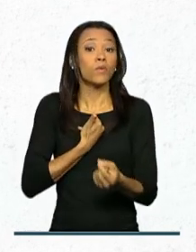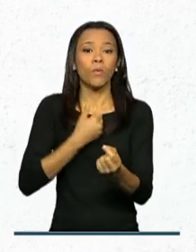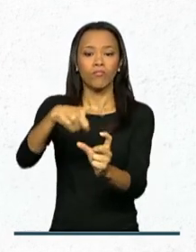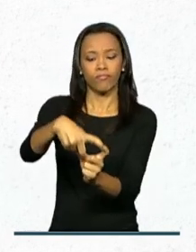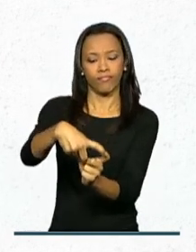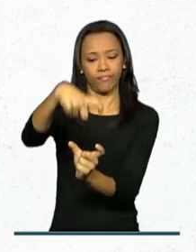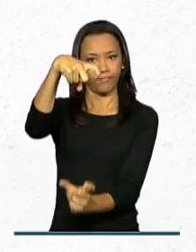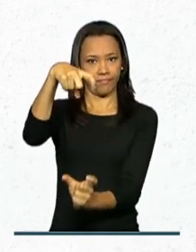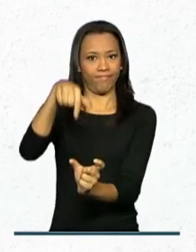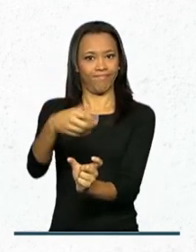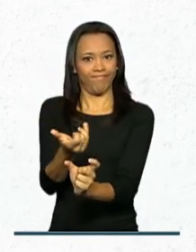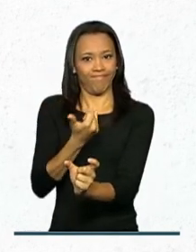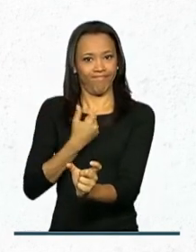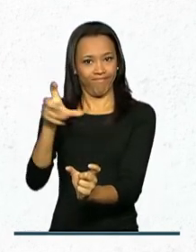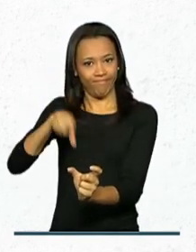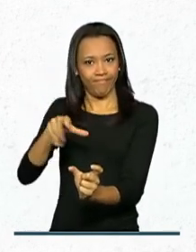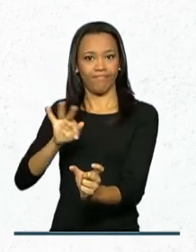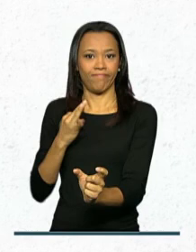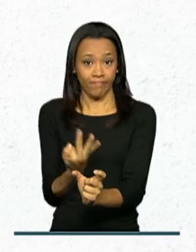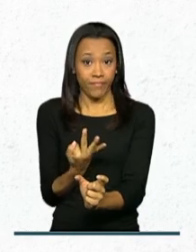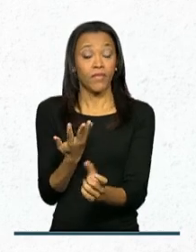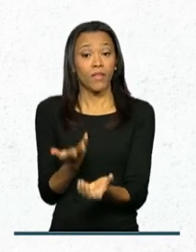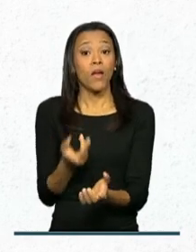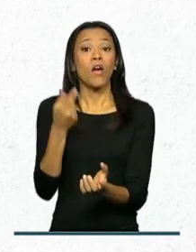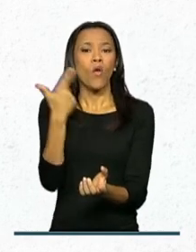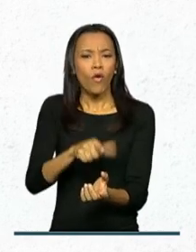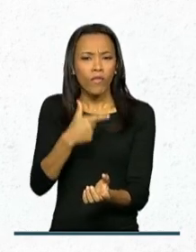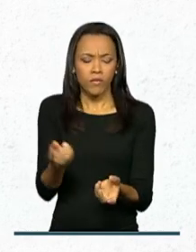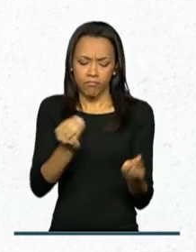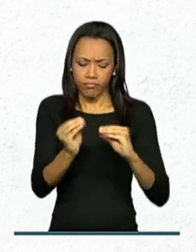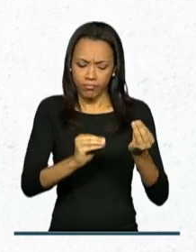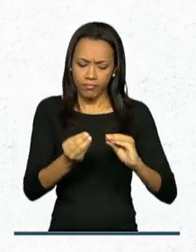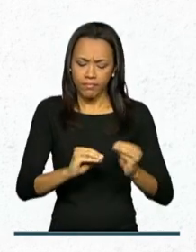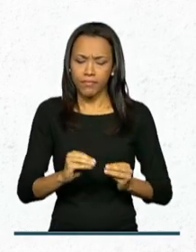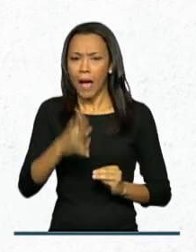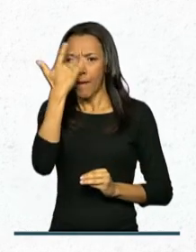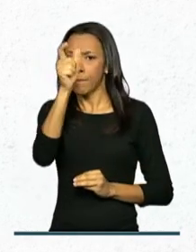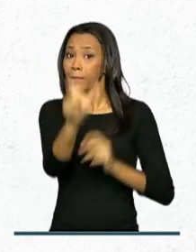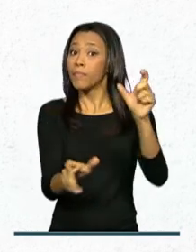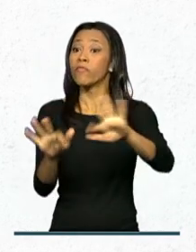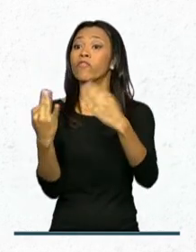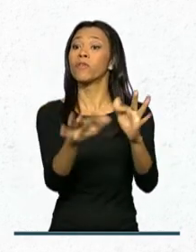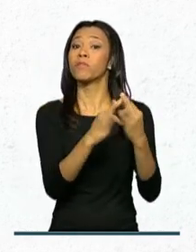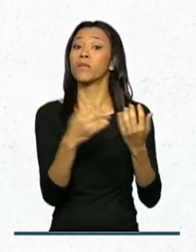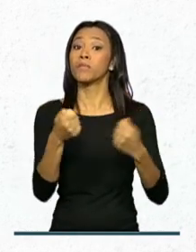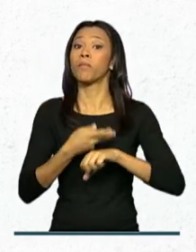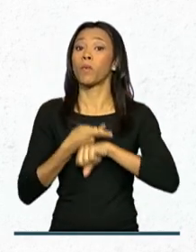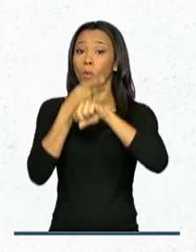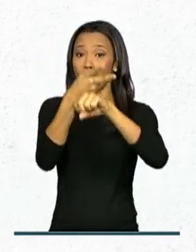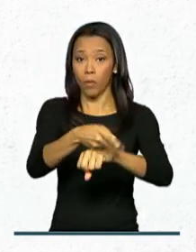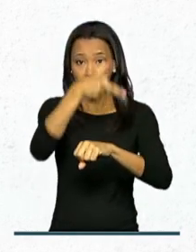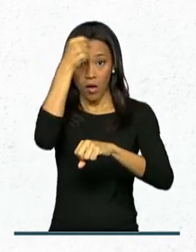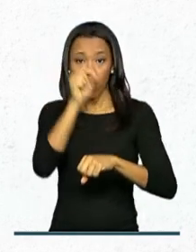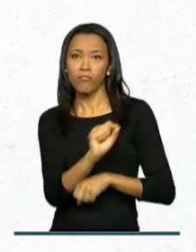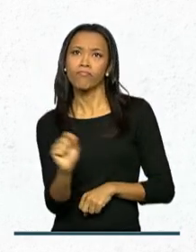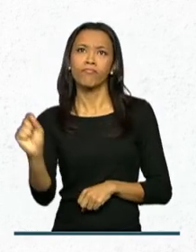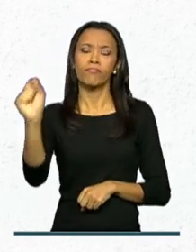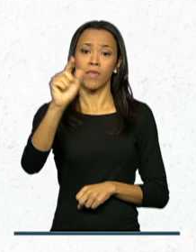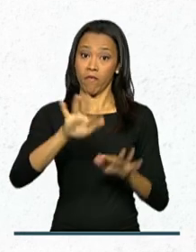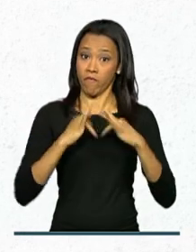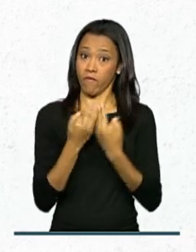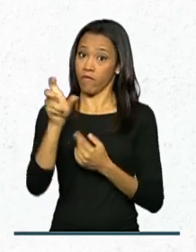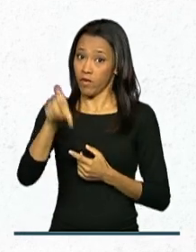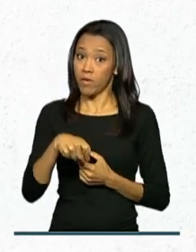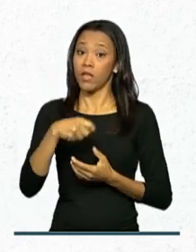de recebimento do benefício. Para atualizar o cadastro, o beneficiário deve procurar a gestão municipal do Bolsa Família com